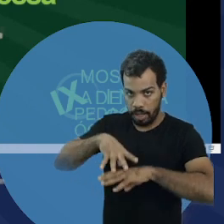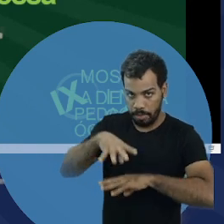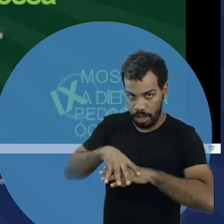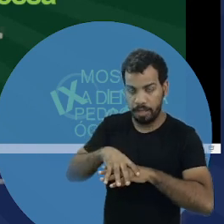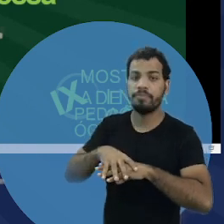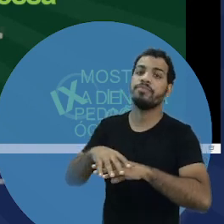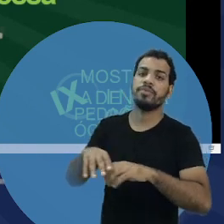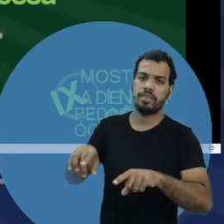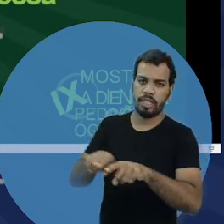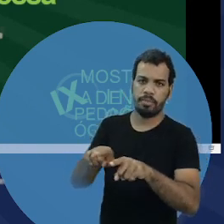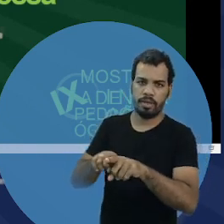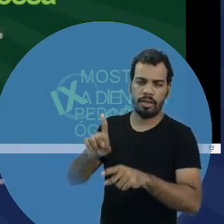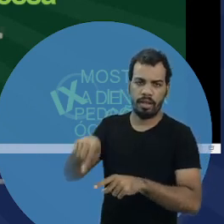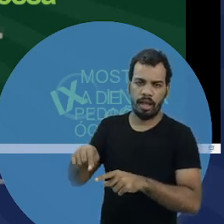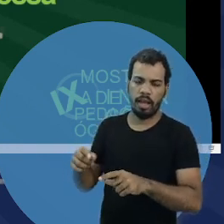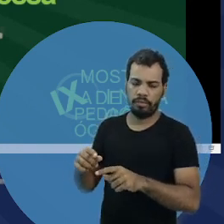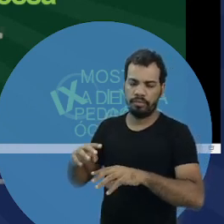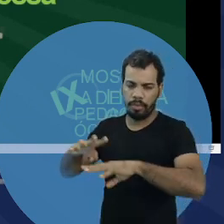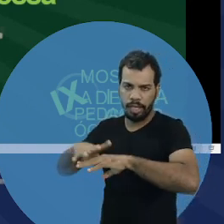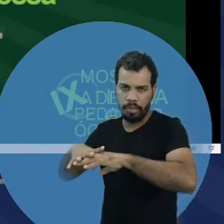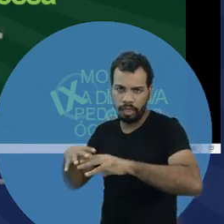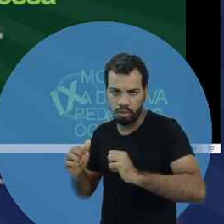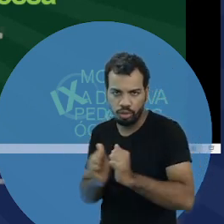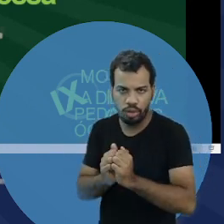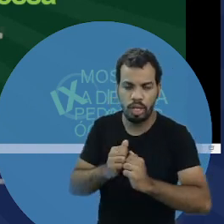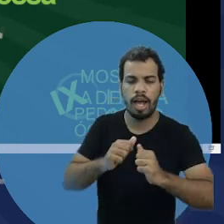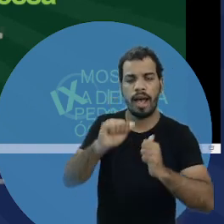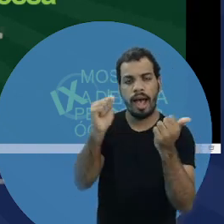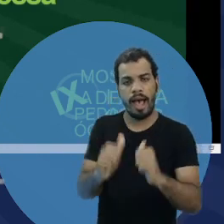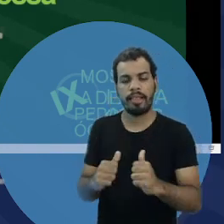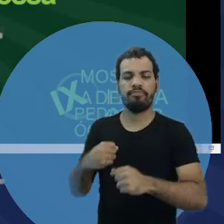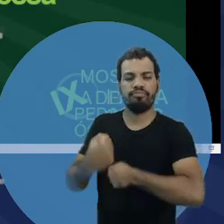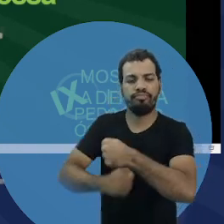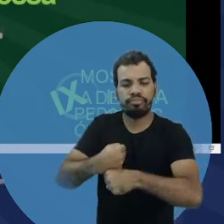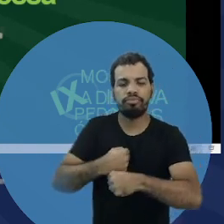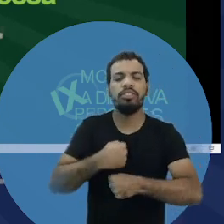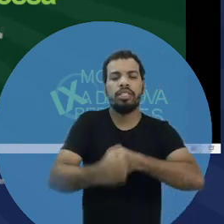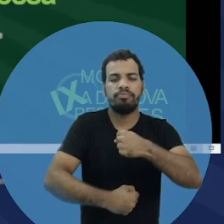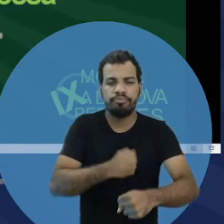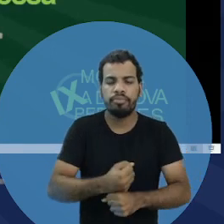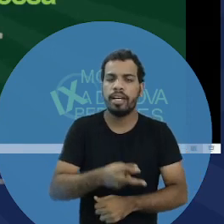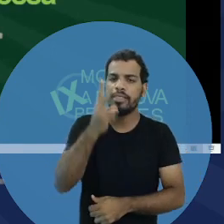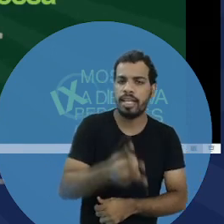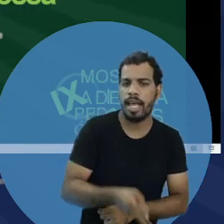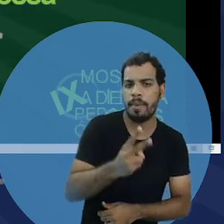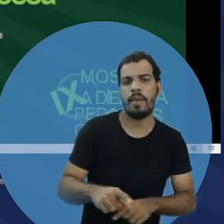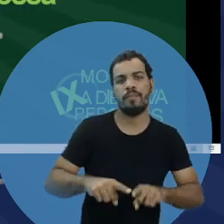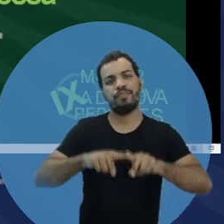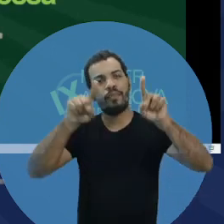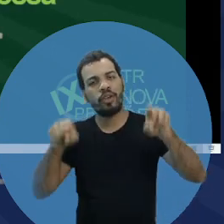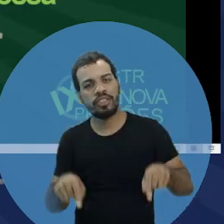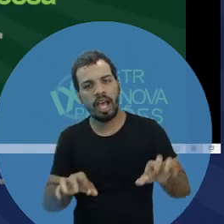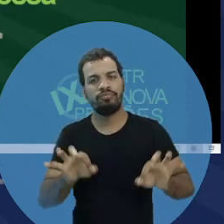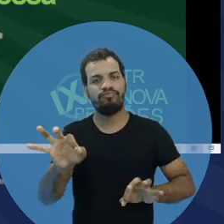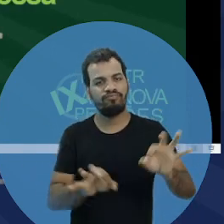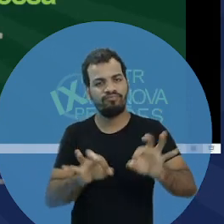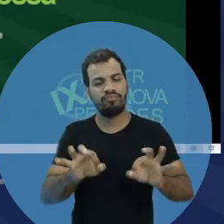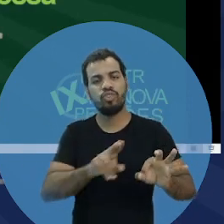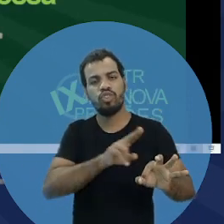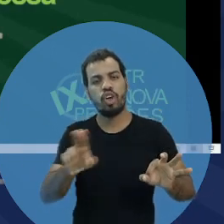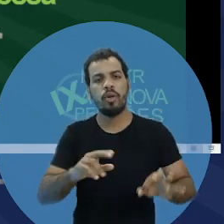lecionava artes, que todos os anos ela organizava um projeto, né, chamado Orgulho